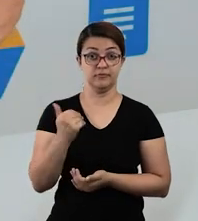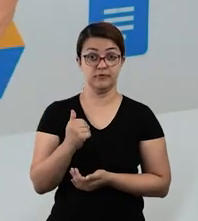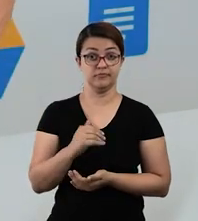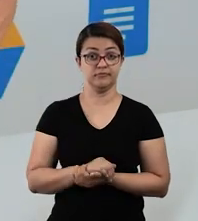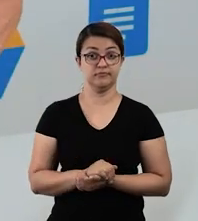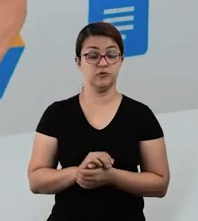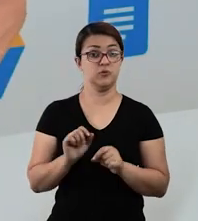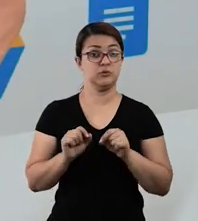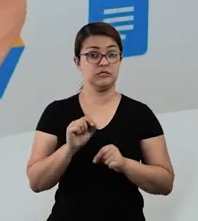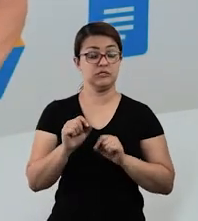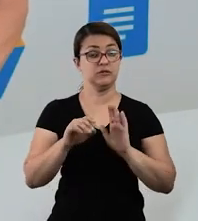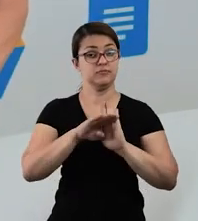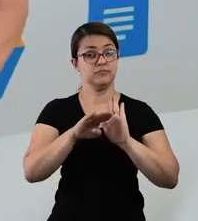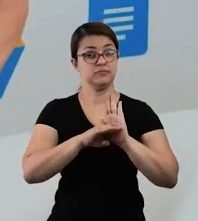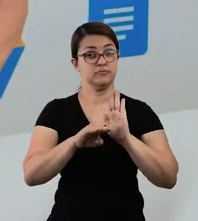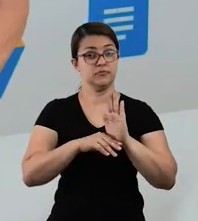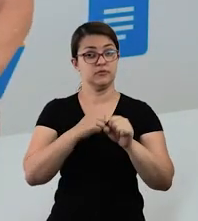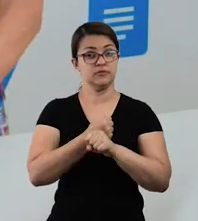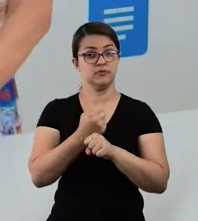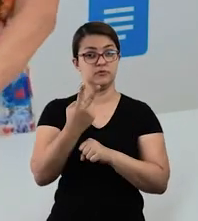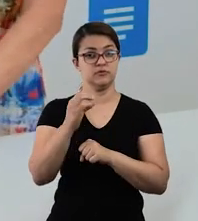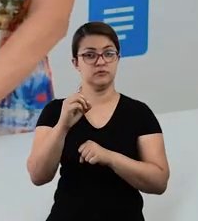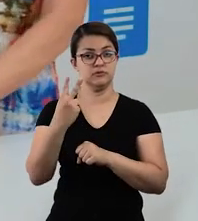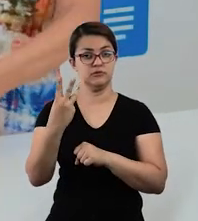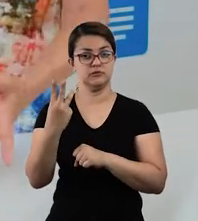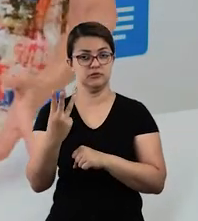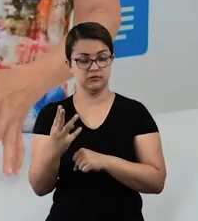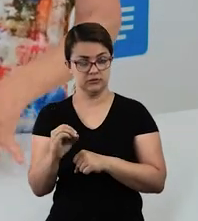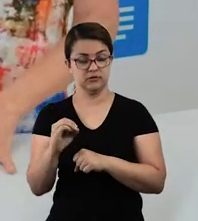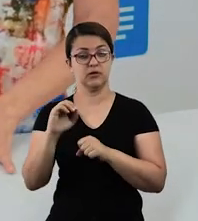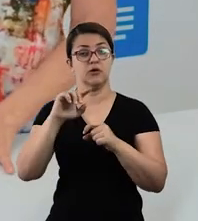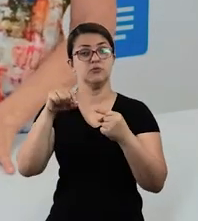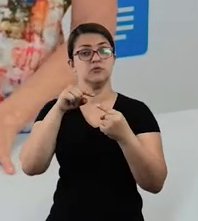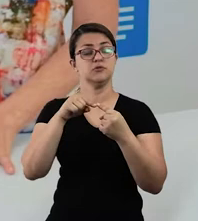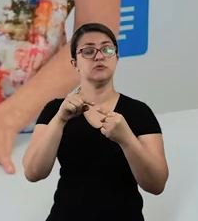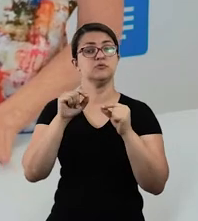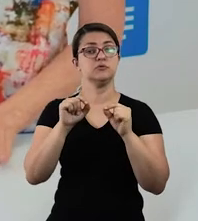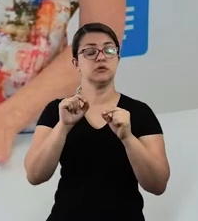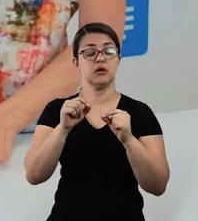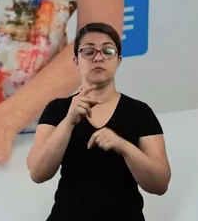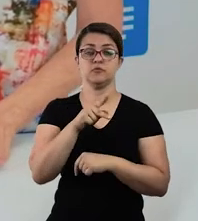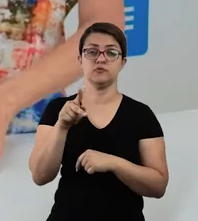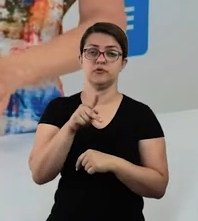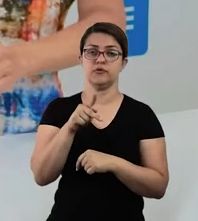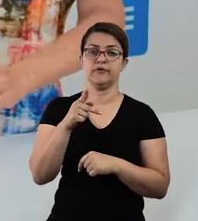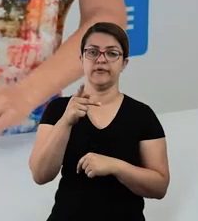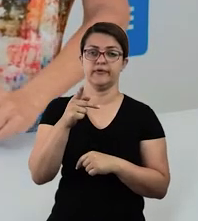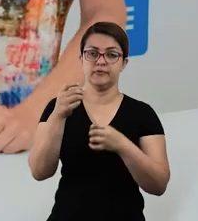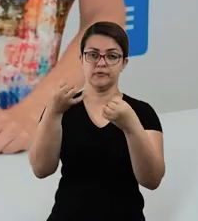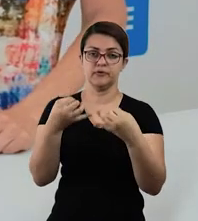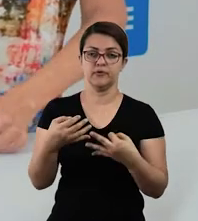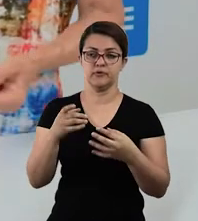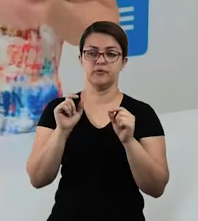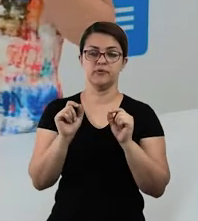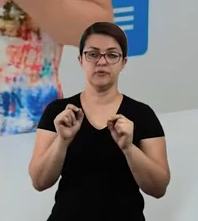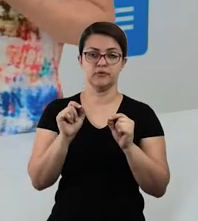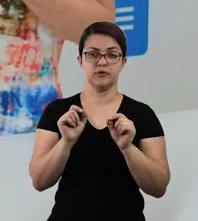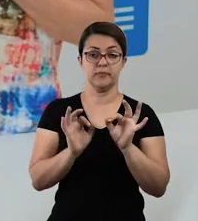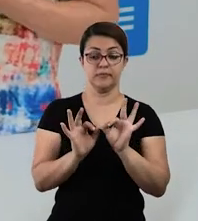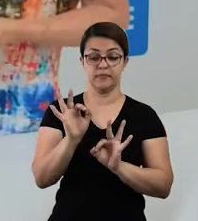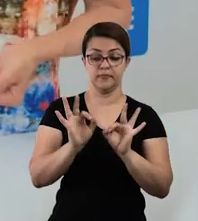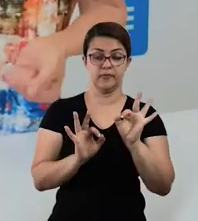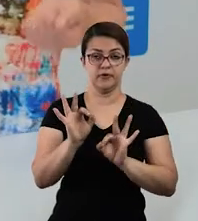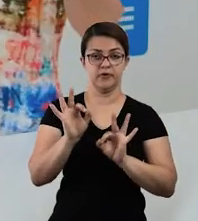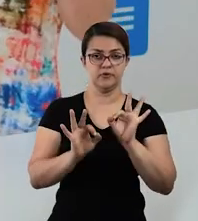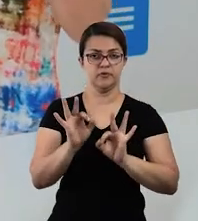Vamos lá? O que é a Agenda 2030? São os objetivos, como a professora já falou. A Agenda 2030 é um plano